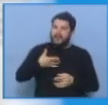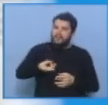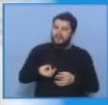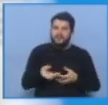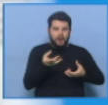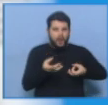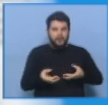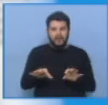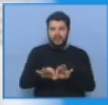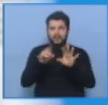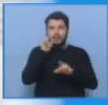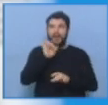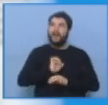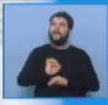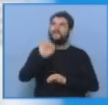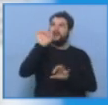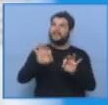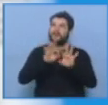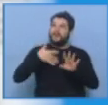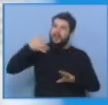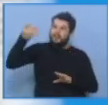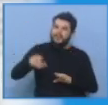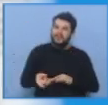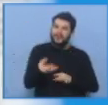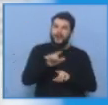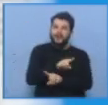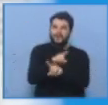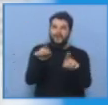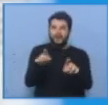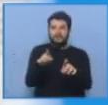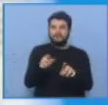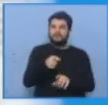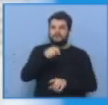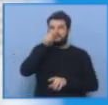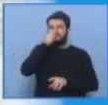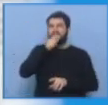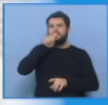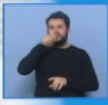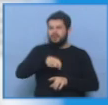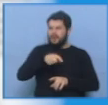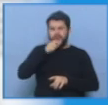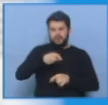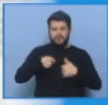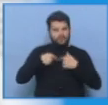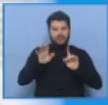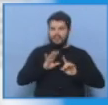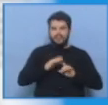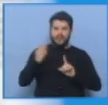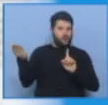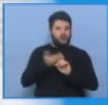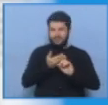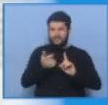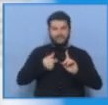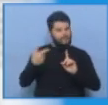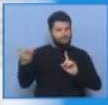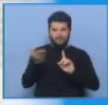misericordiosos, como vosso Pai é misericordioso. Não julgueis e não sereis julgados. Não condeneis e não